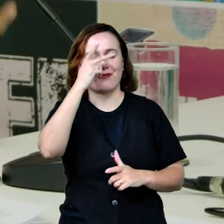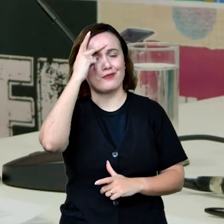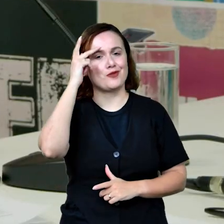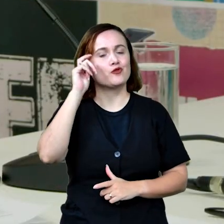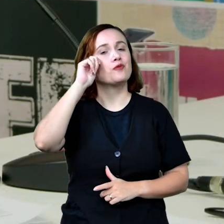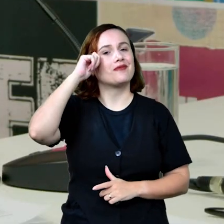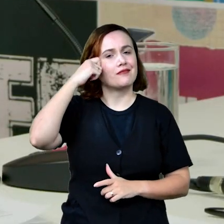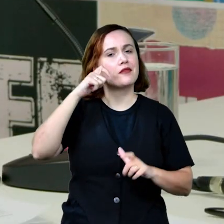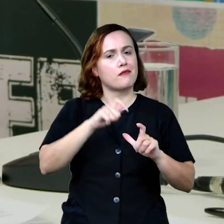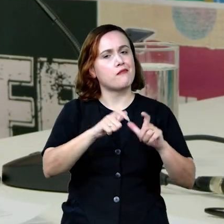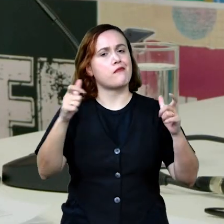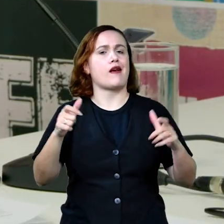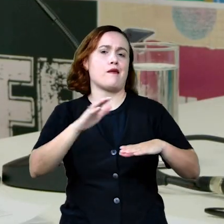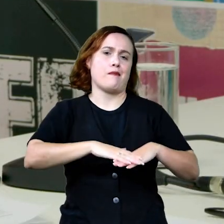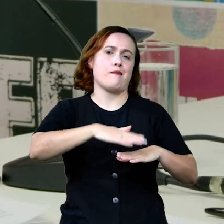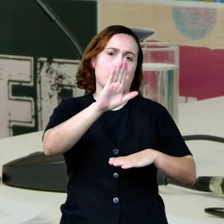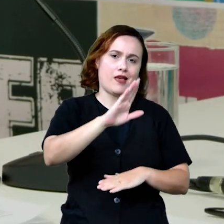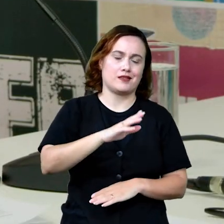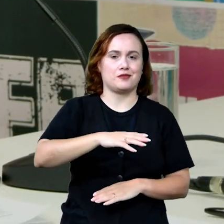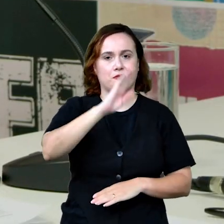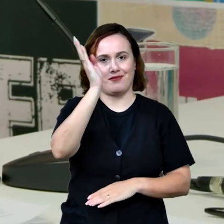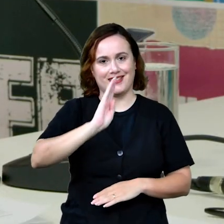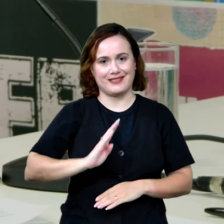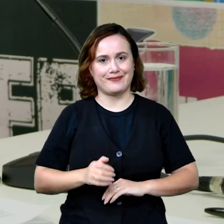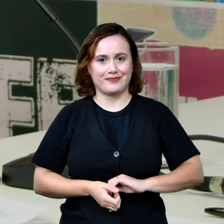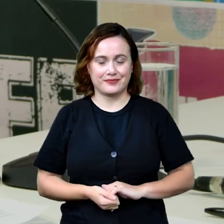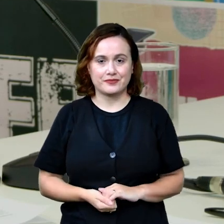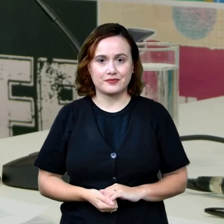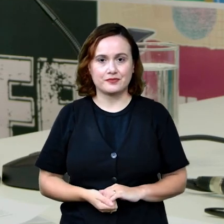parcela da população brasileira.